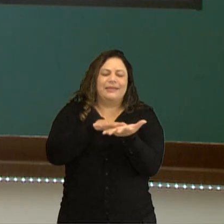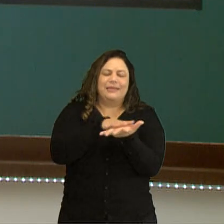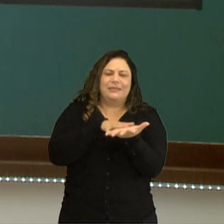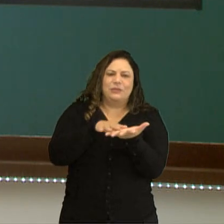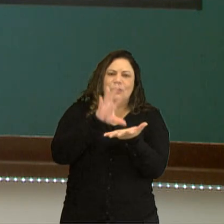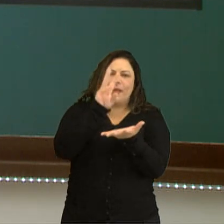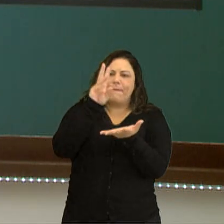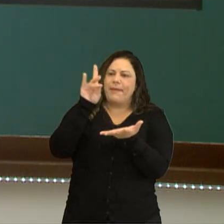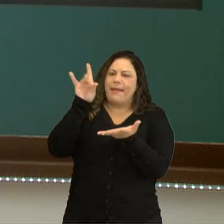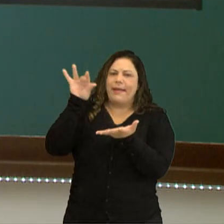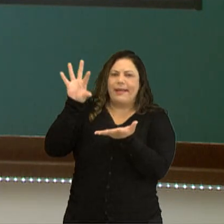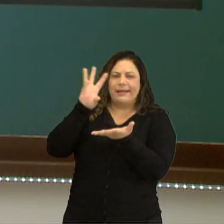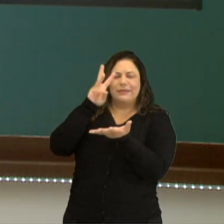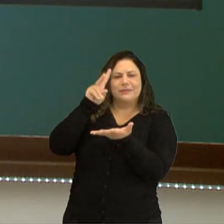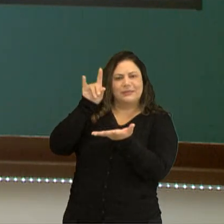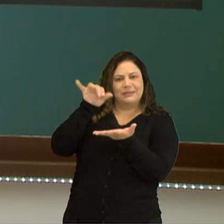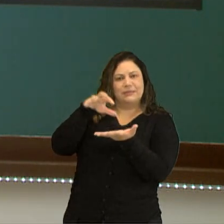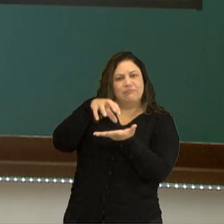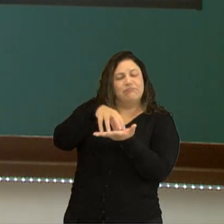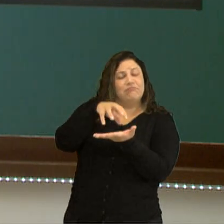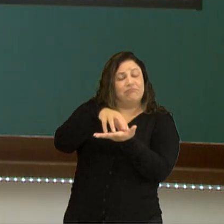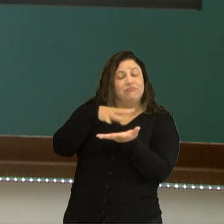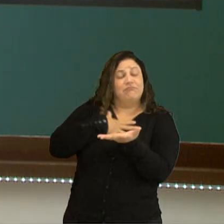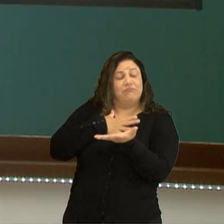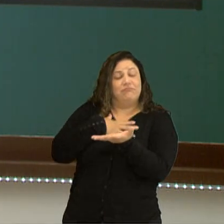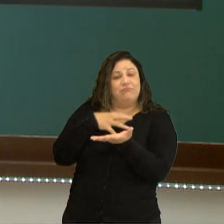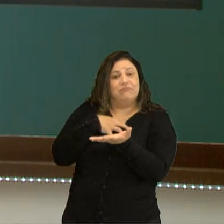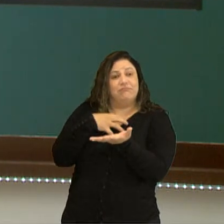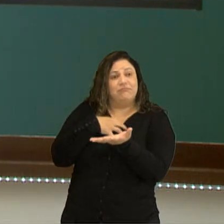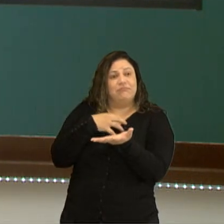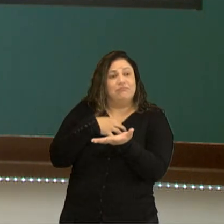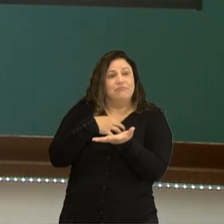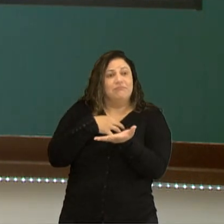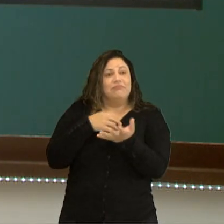pode pôr a mão e sentir. E nós temos as texturas